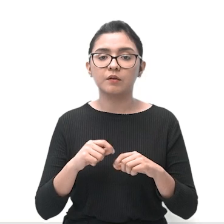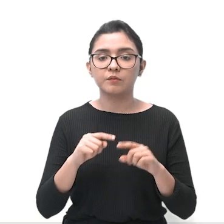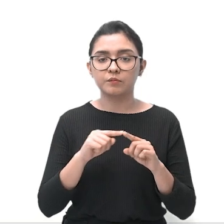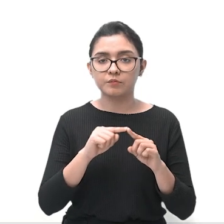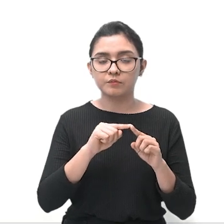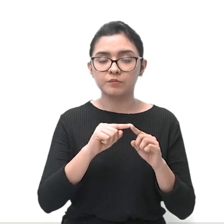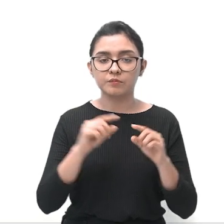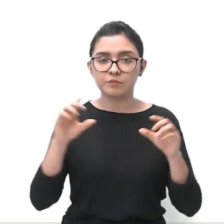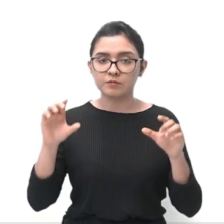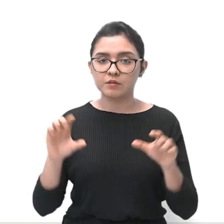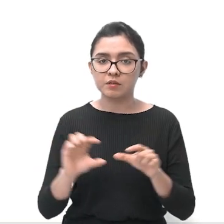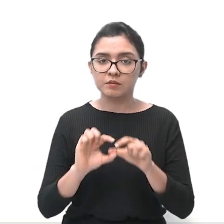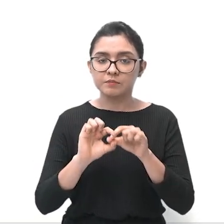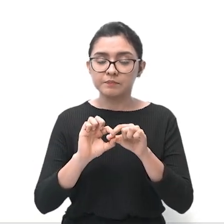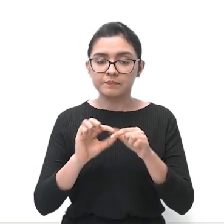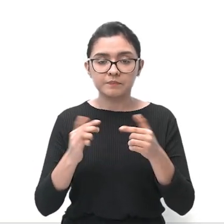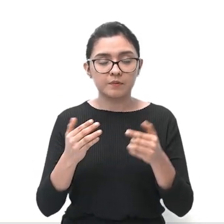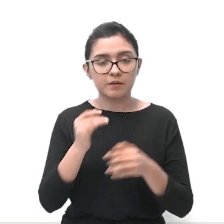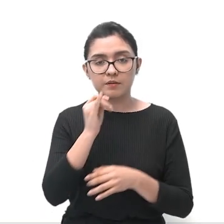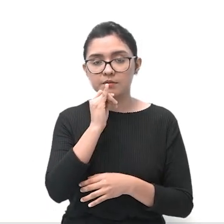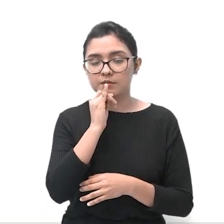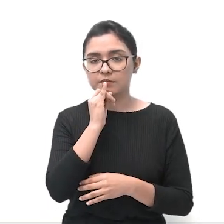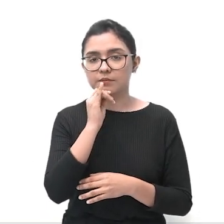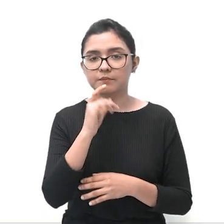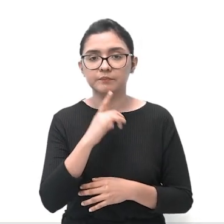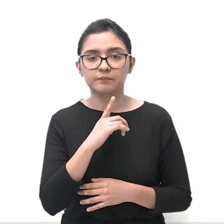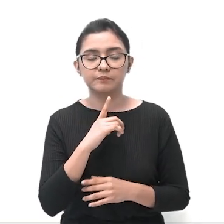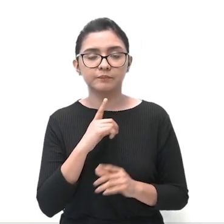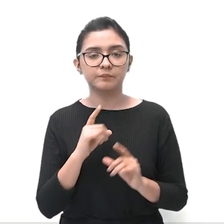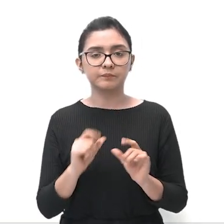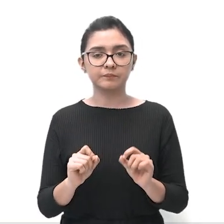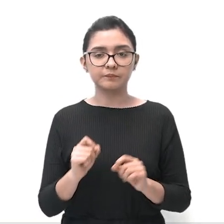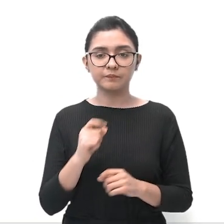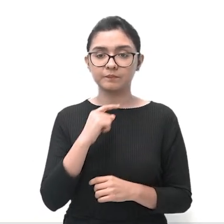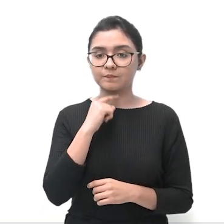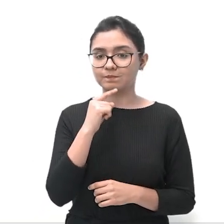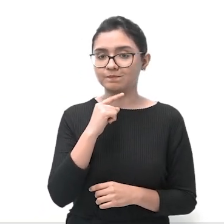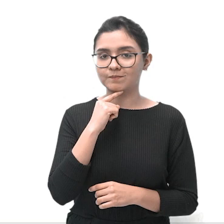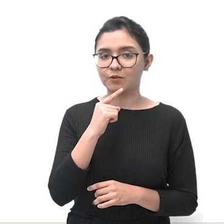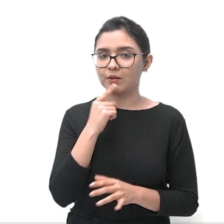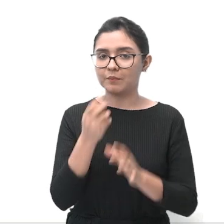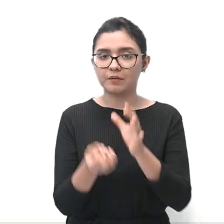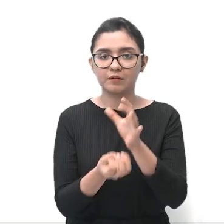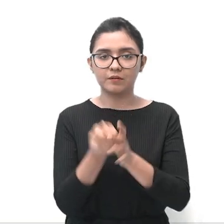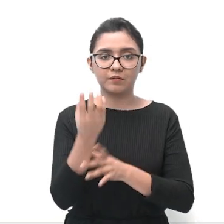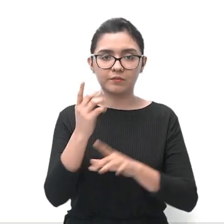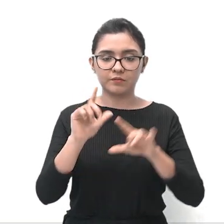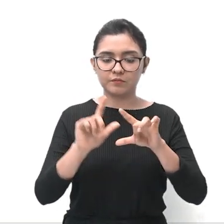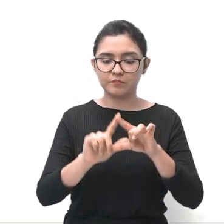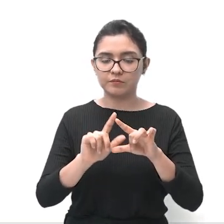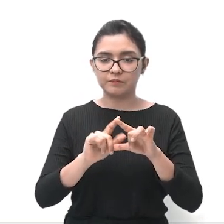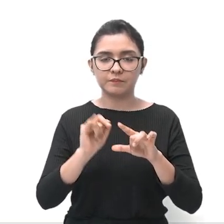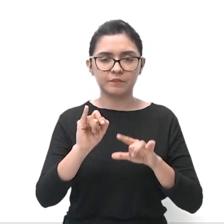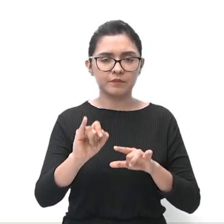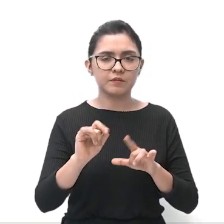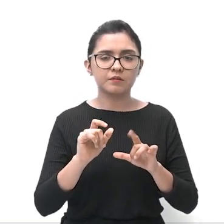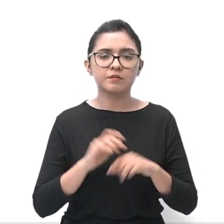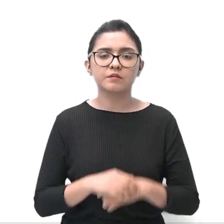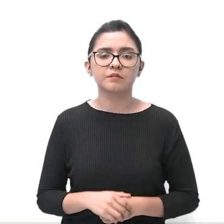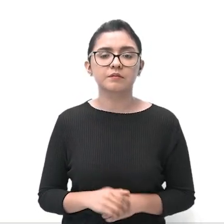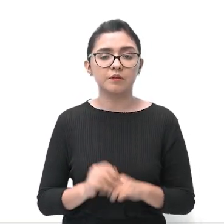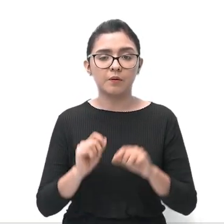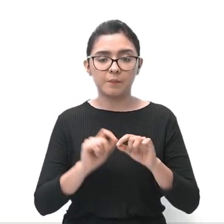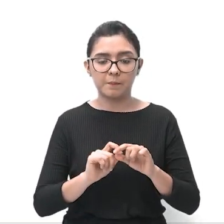cruzem. Então, nós teríamos aqui, vamos supor, já vimos que aqui não funciona, né? Se nós aumentássemos aqui um dos